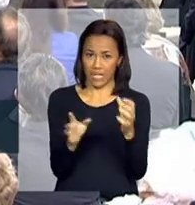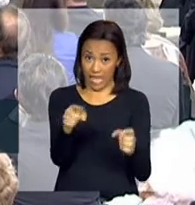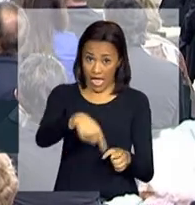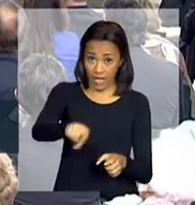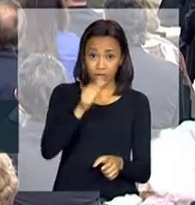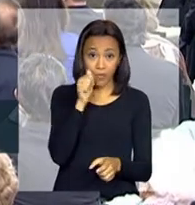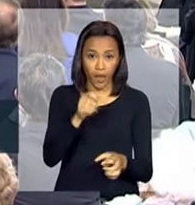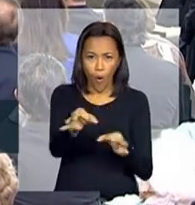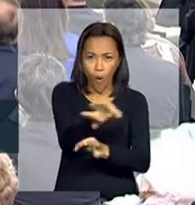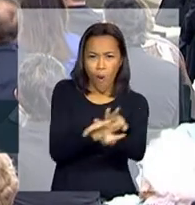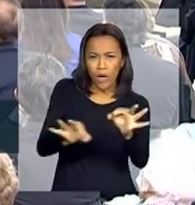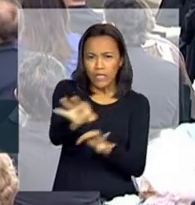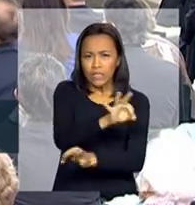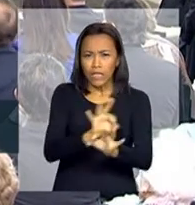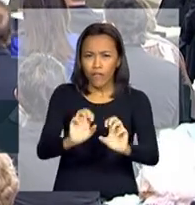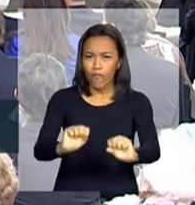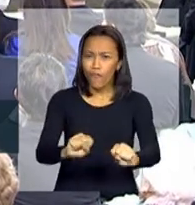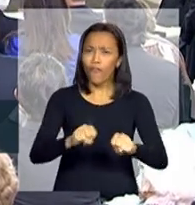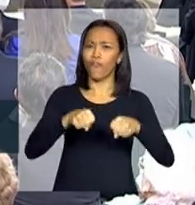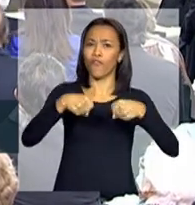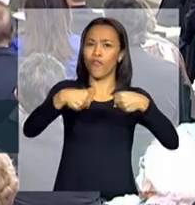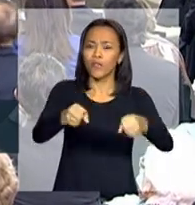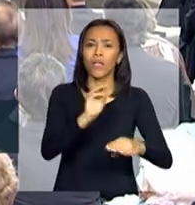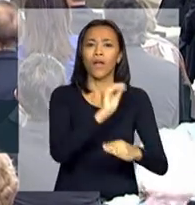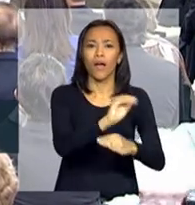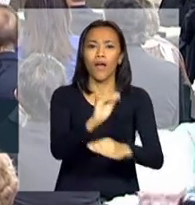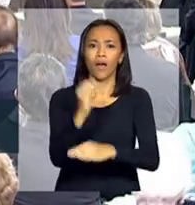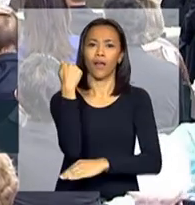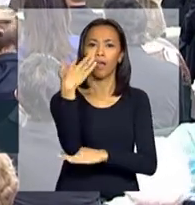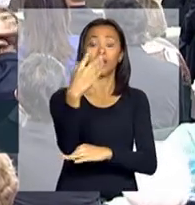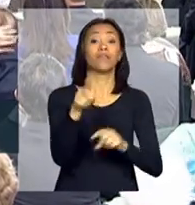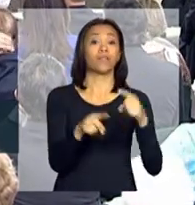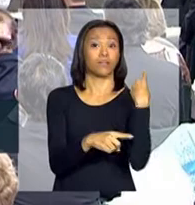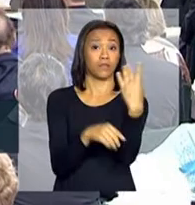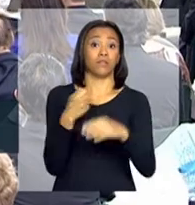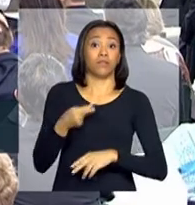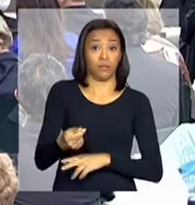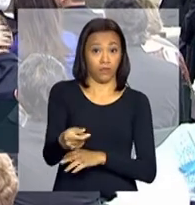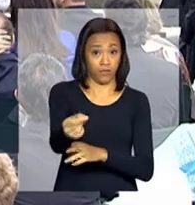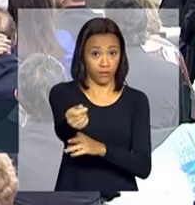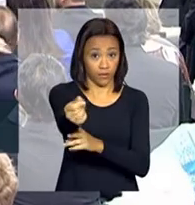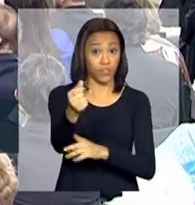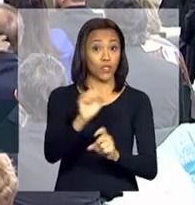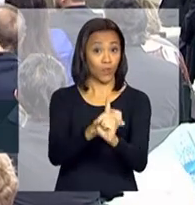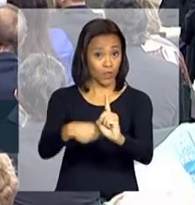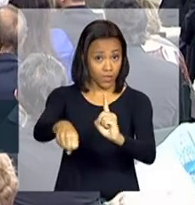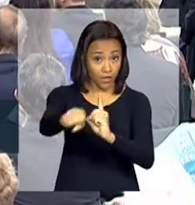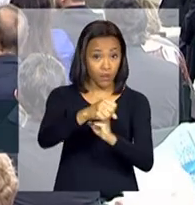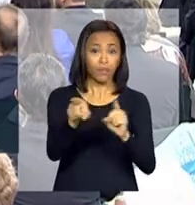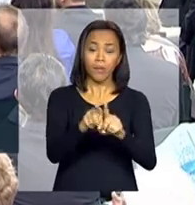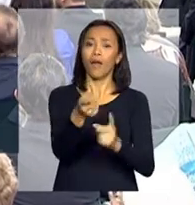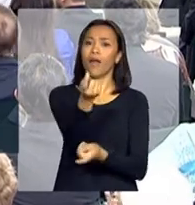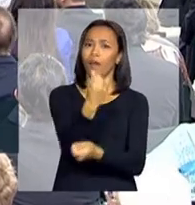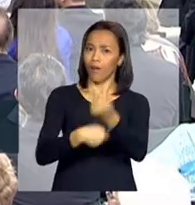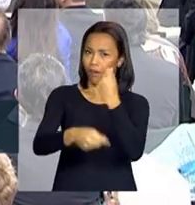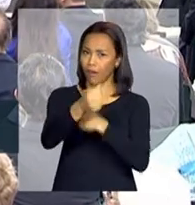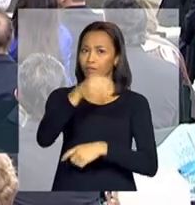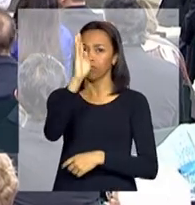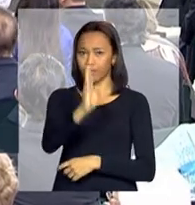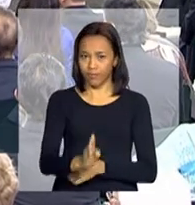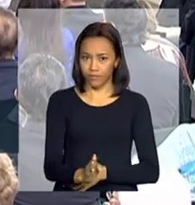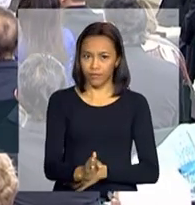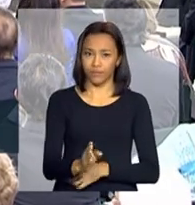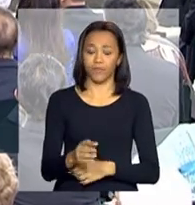economicamente fortalecem a sustentabilidade social ambiental e econômica do